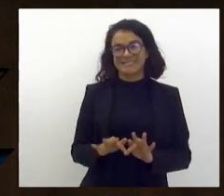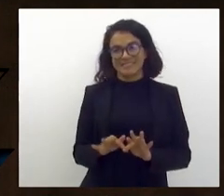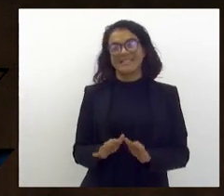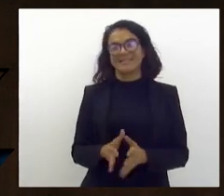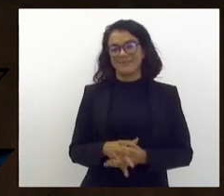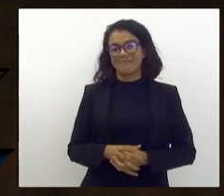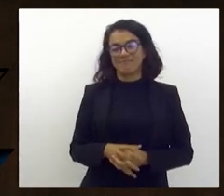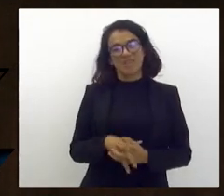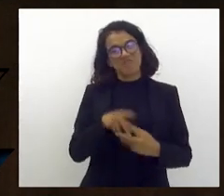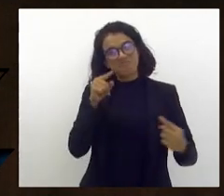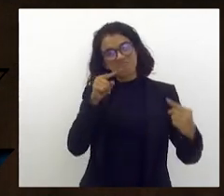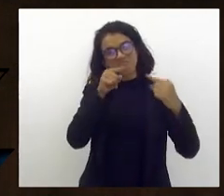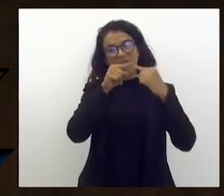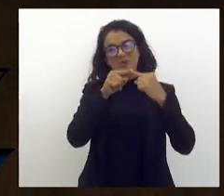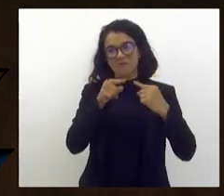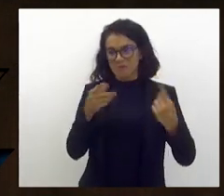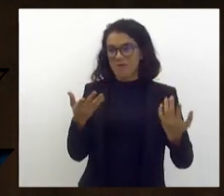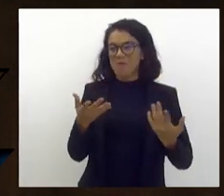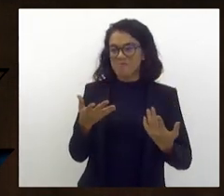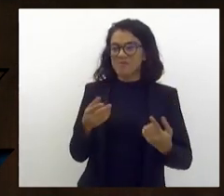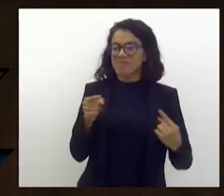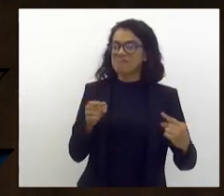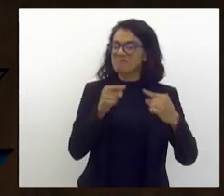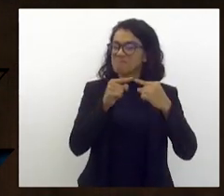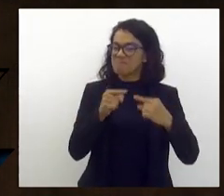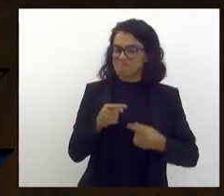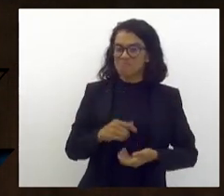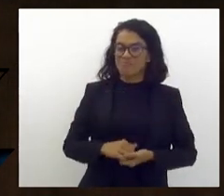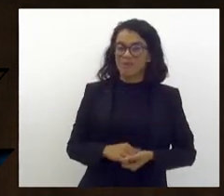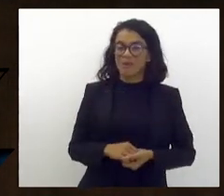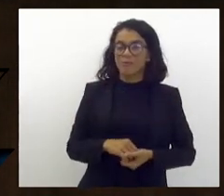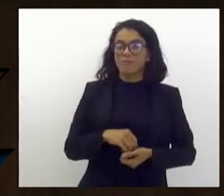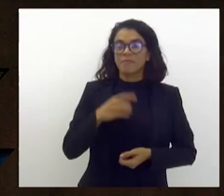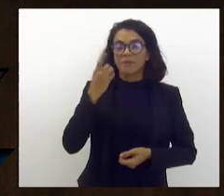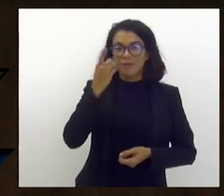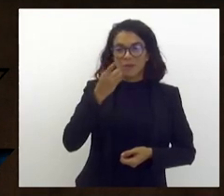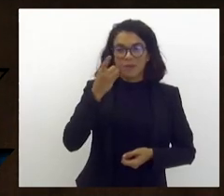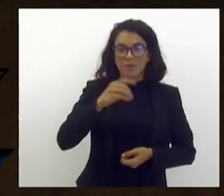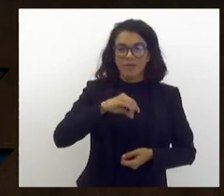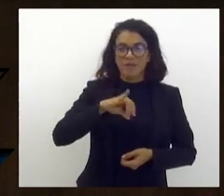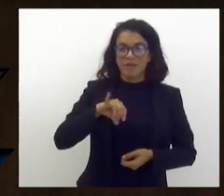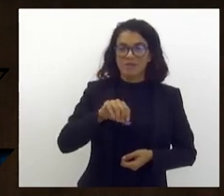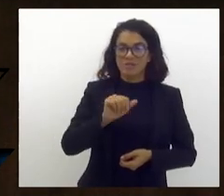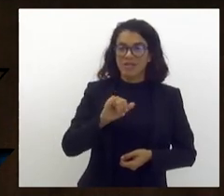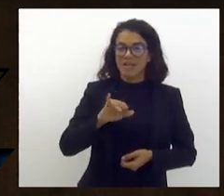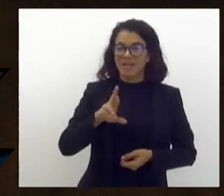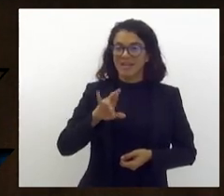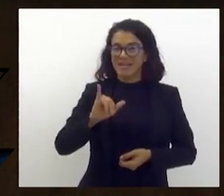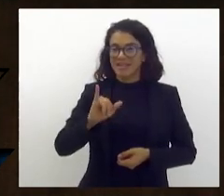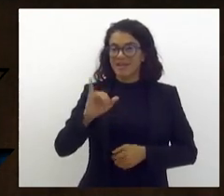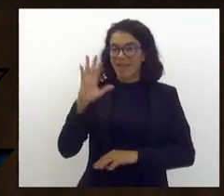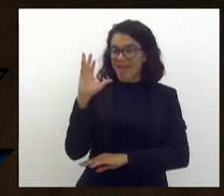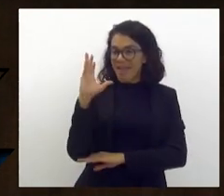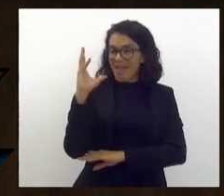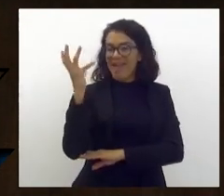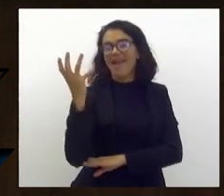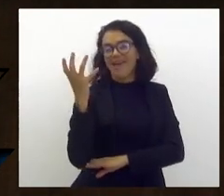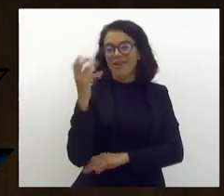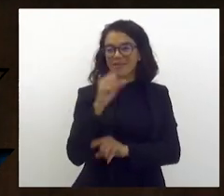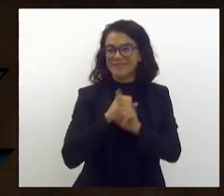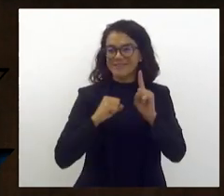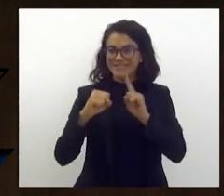cresce com a vossa presença aí. Deputado Jari, ecossocialista, meu companheiro de